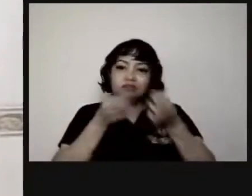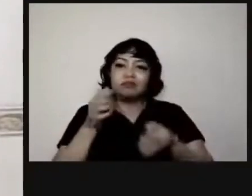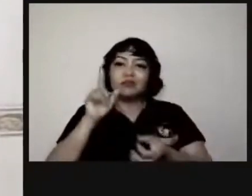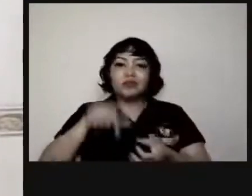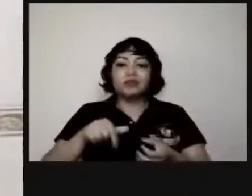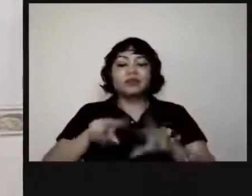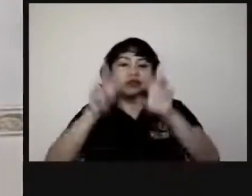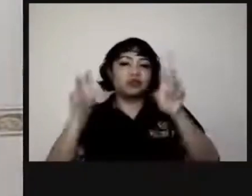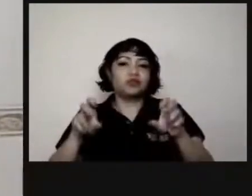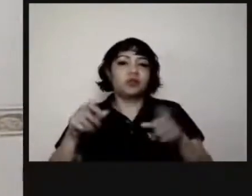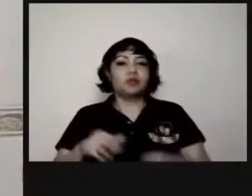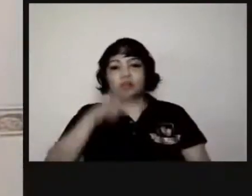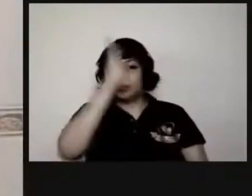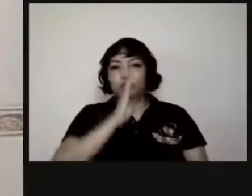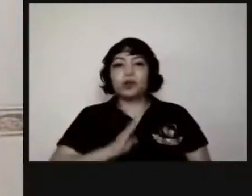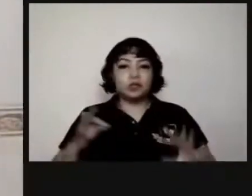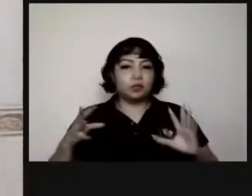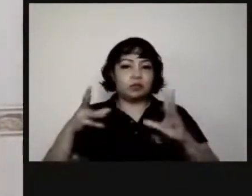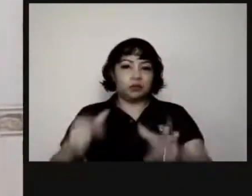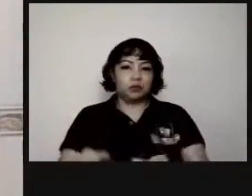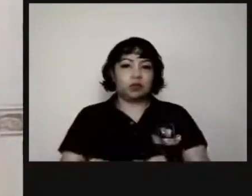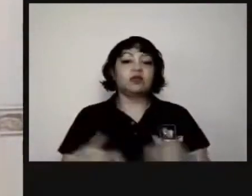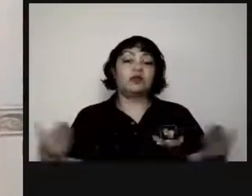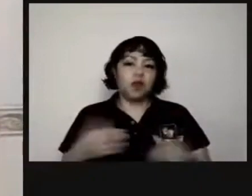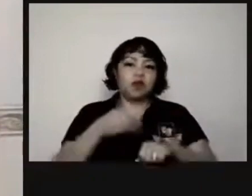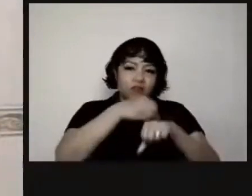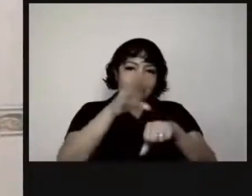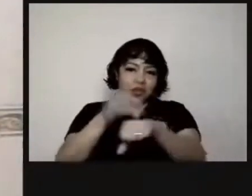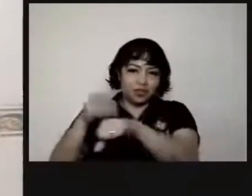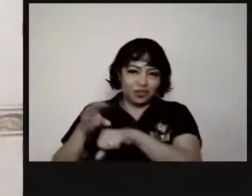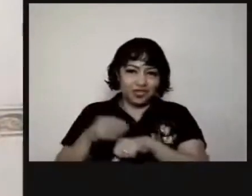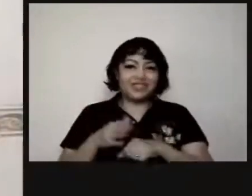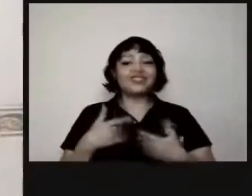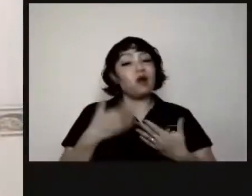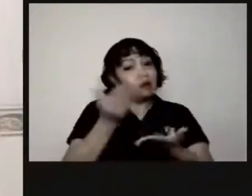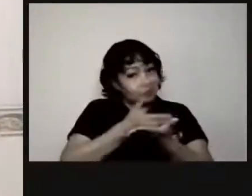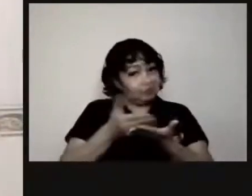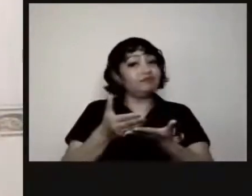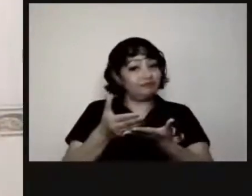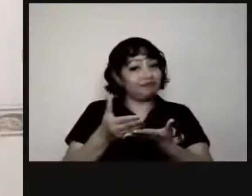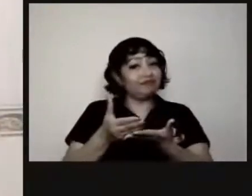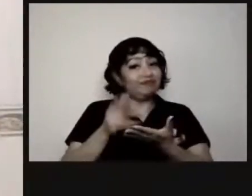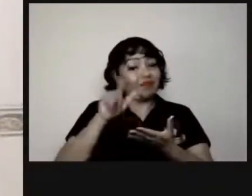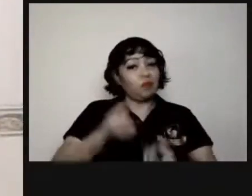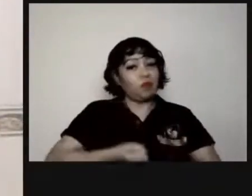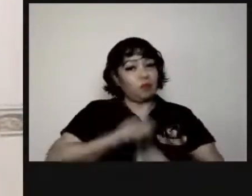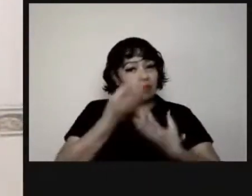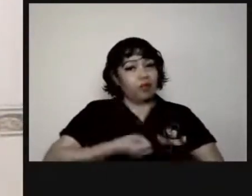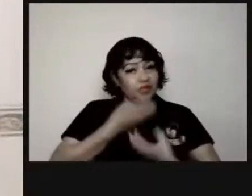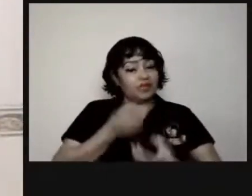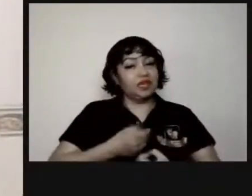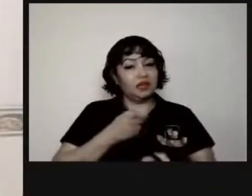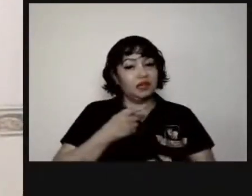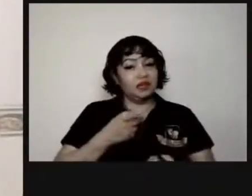para todos. Então, aqui ficam as minhas dicas, né? Então, nós iniciamos com uma poesia que fala